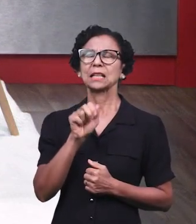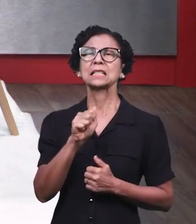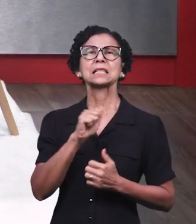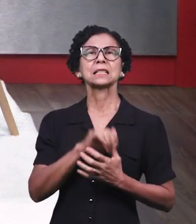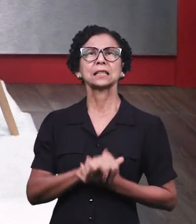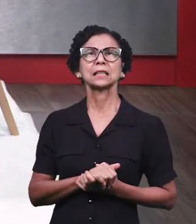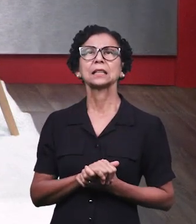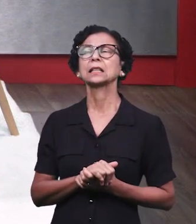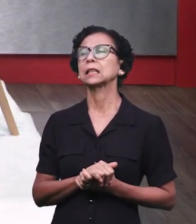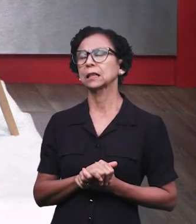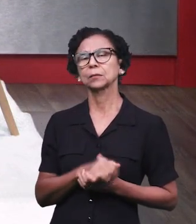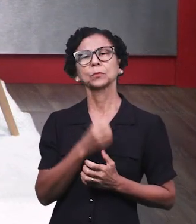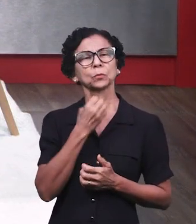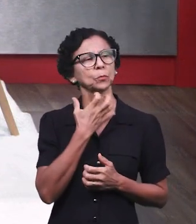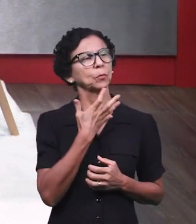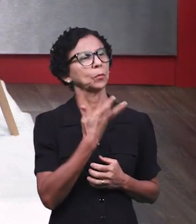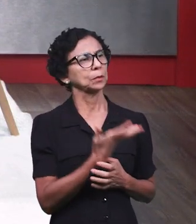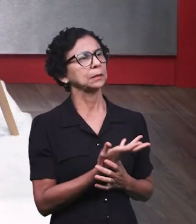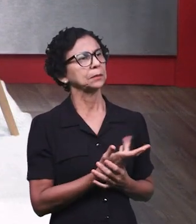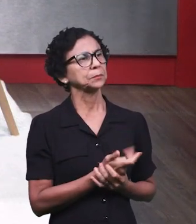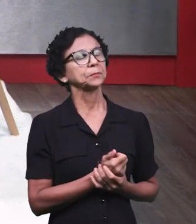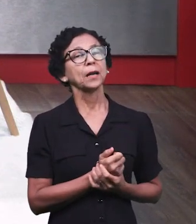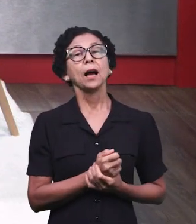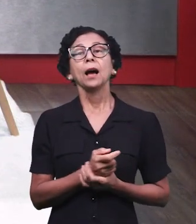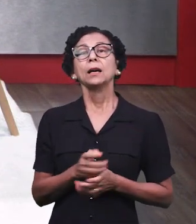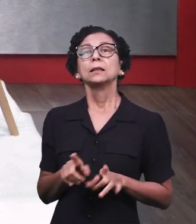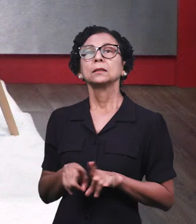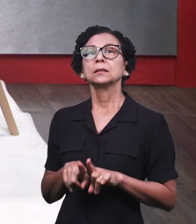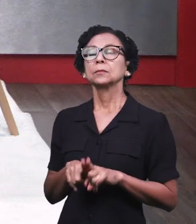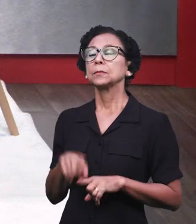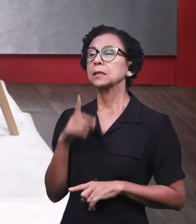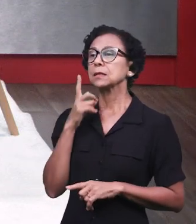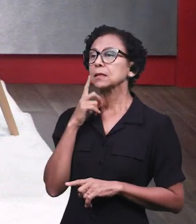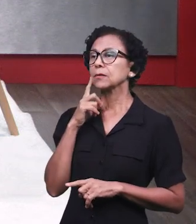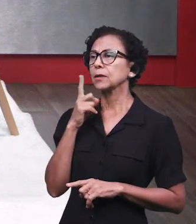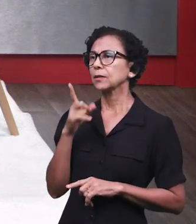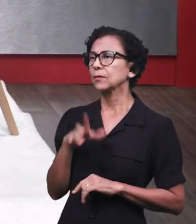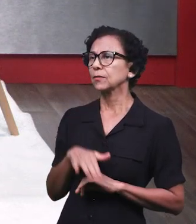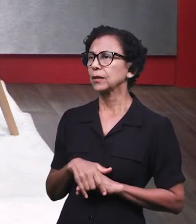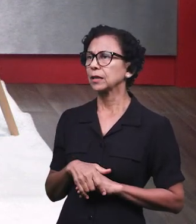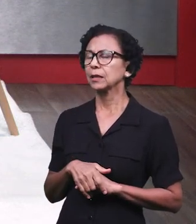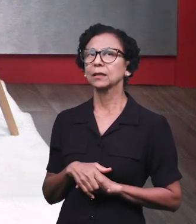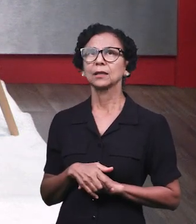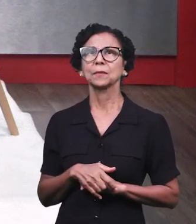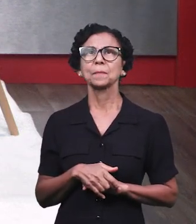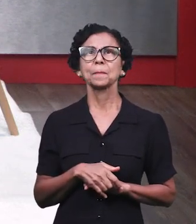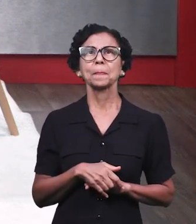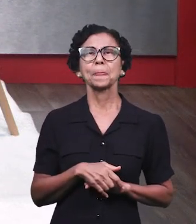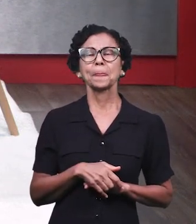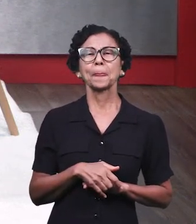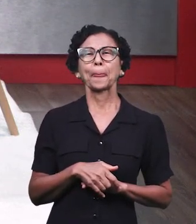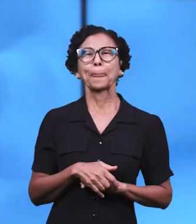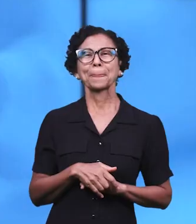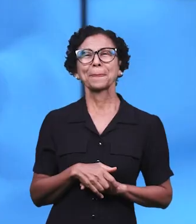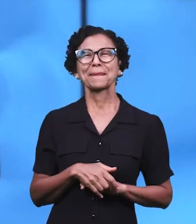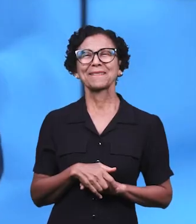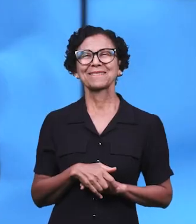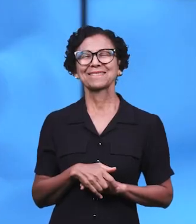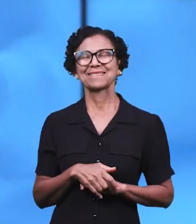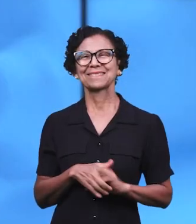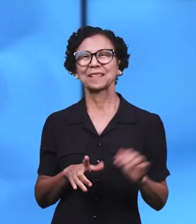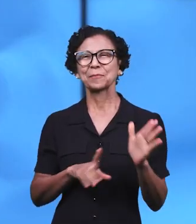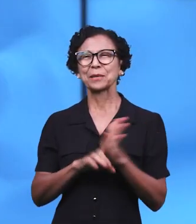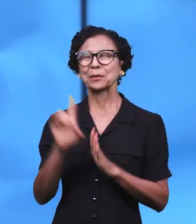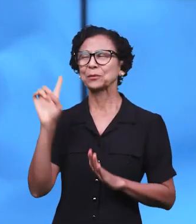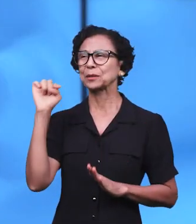escolhe. A resina, no caso, né, é muito bom. Inclusive, você já meio que até respondeu a uma próxima pergunta aí que todo